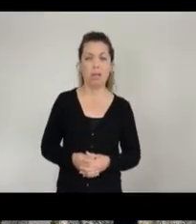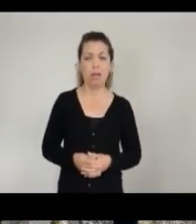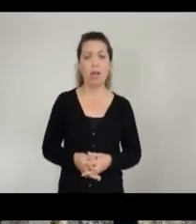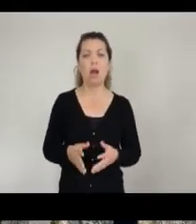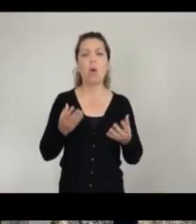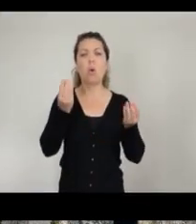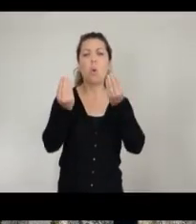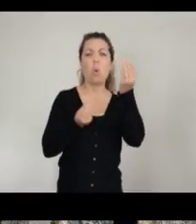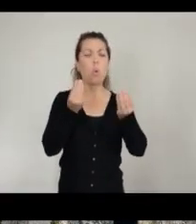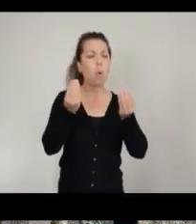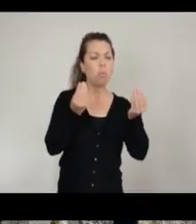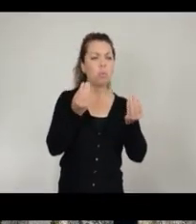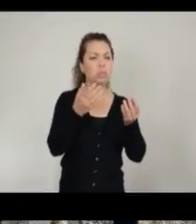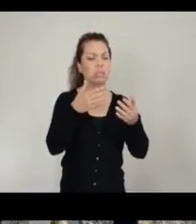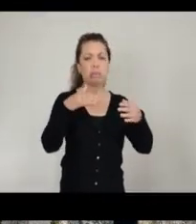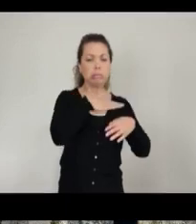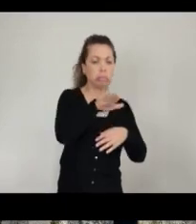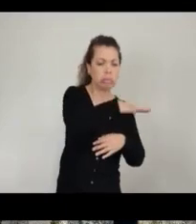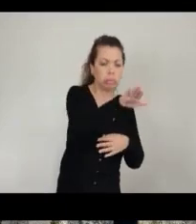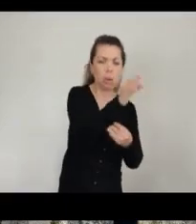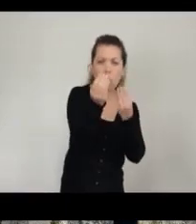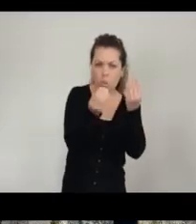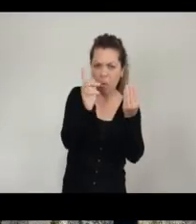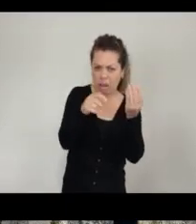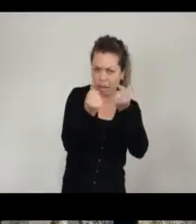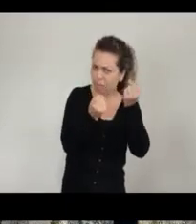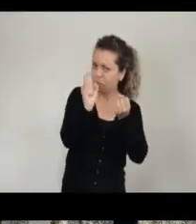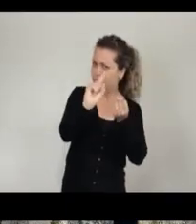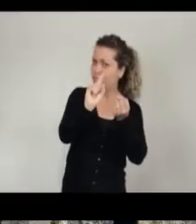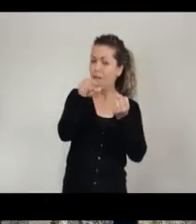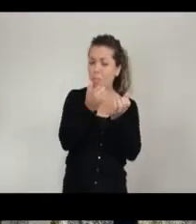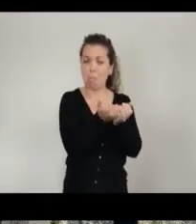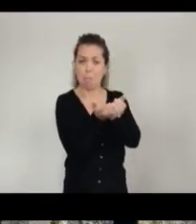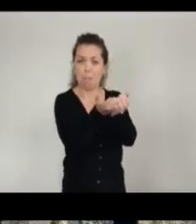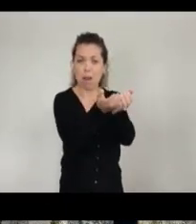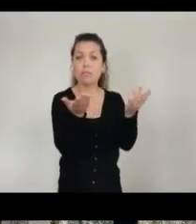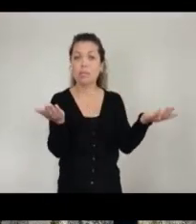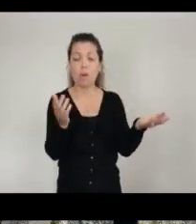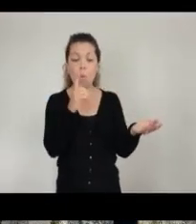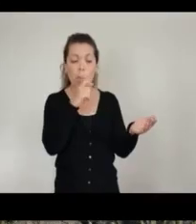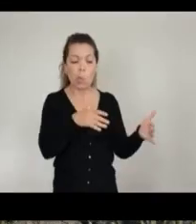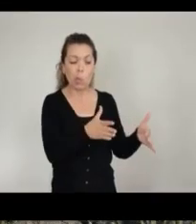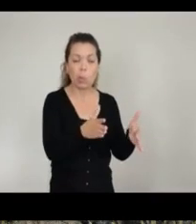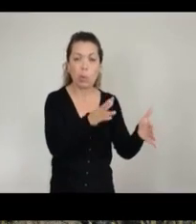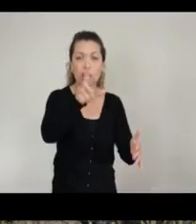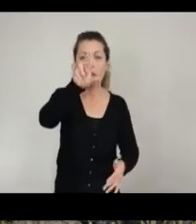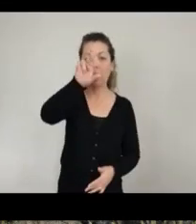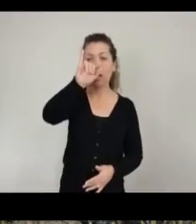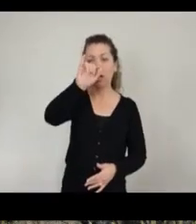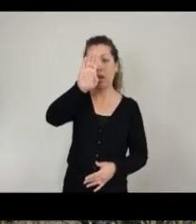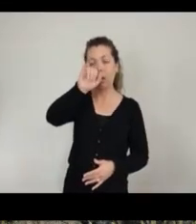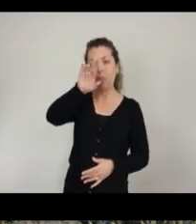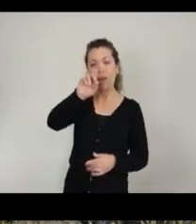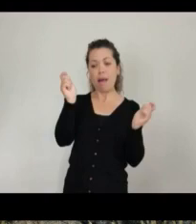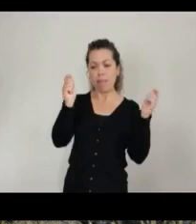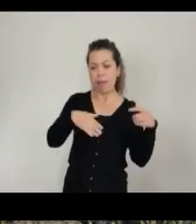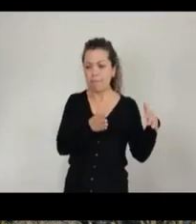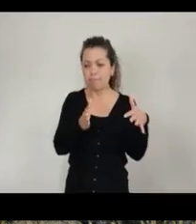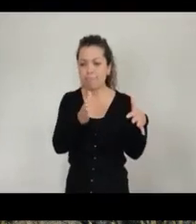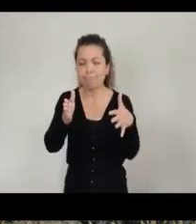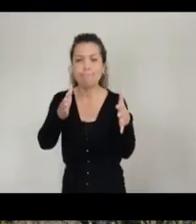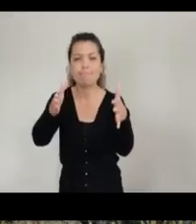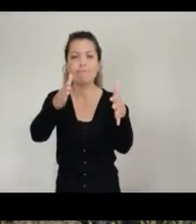de sua importância como centro produtor, frente às formas de lavras mais modernas. Mesmo assim, o ano de 1911